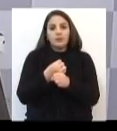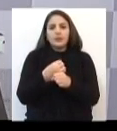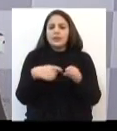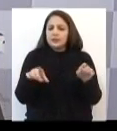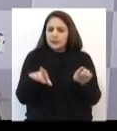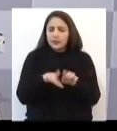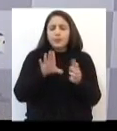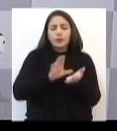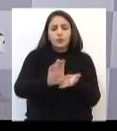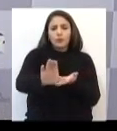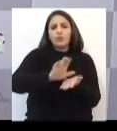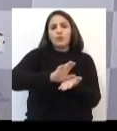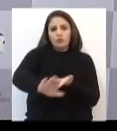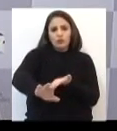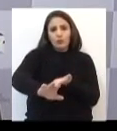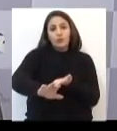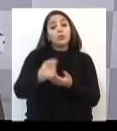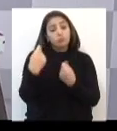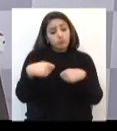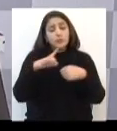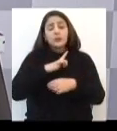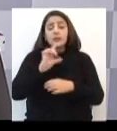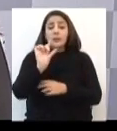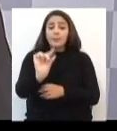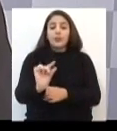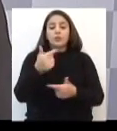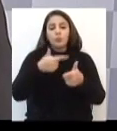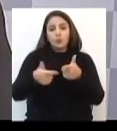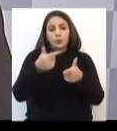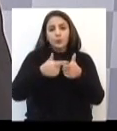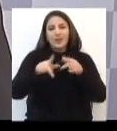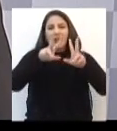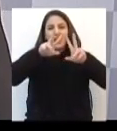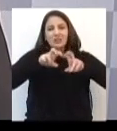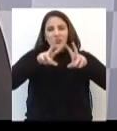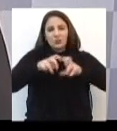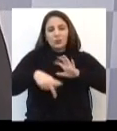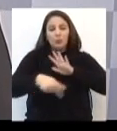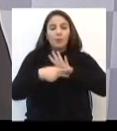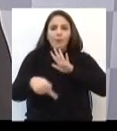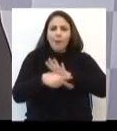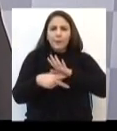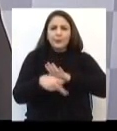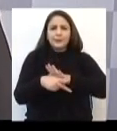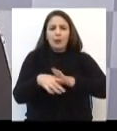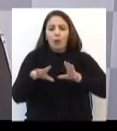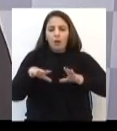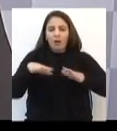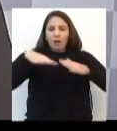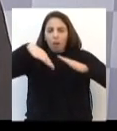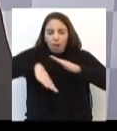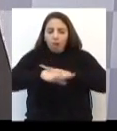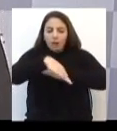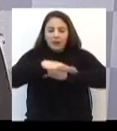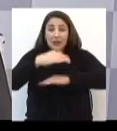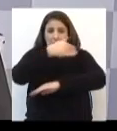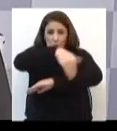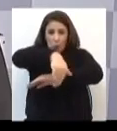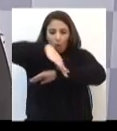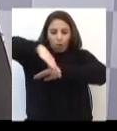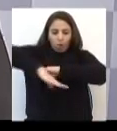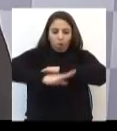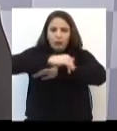consequentemente, o investimento para que tenha menos problema na questão de crateras, de buracos abertos dentro